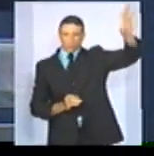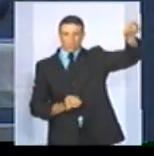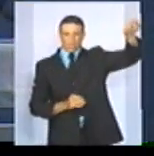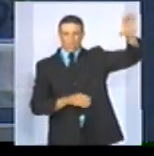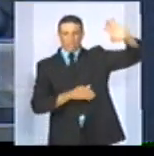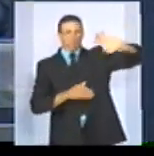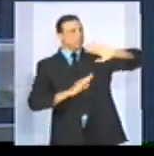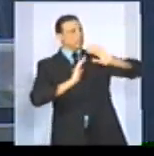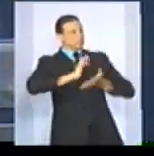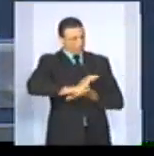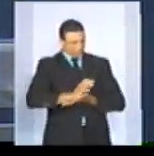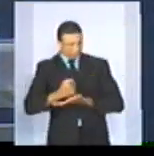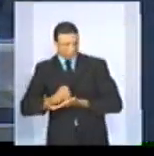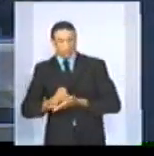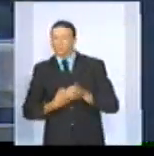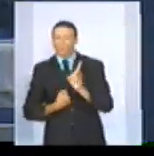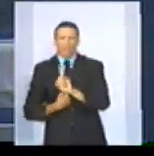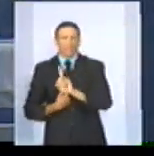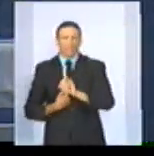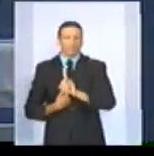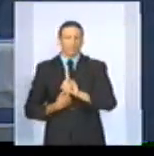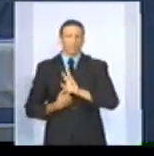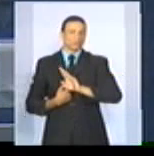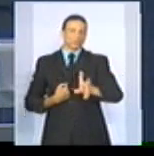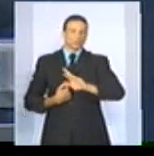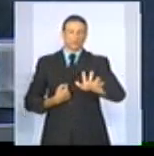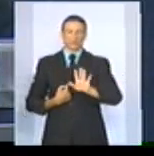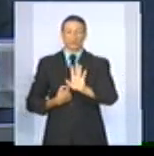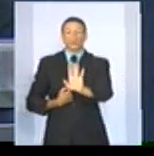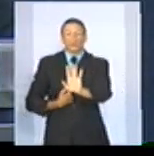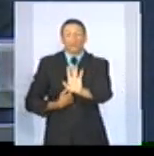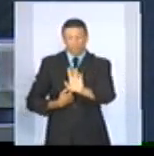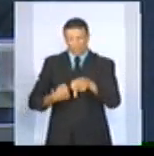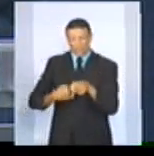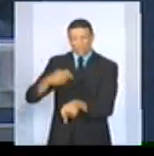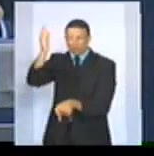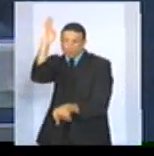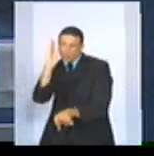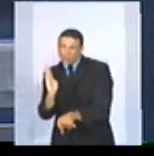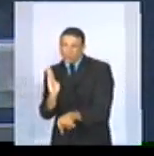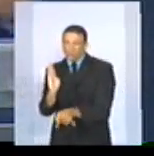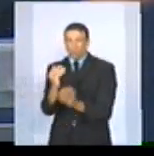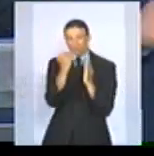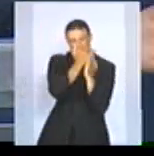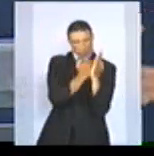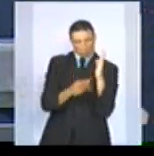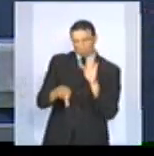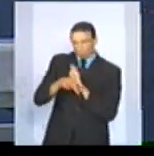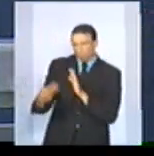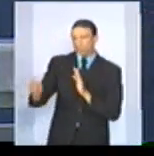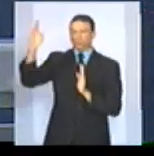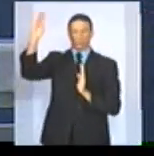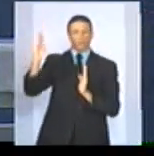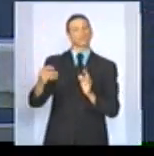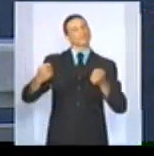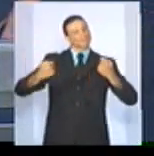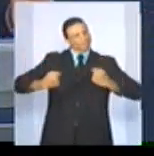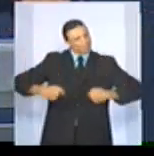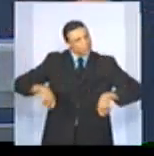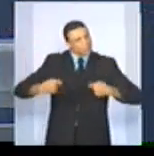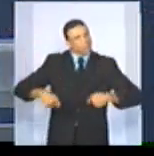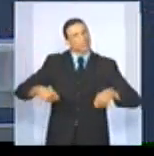não que nós estamos dizendo aqui é o seguinte nós precisamos desse conteúdo nacional e não vai ser porque não foi até agora né